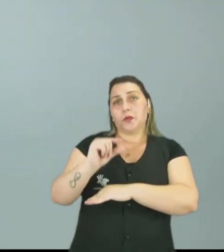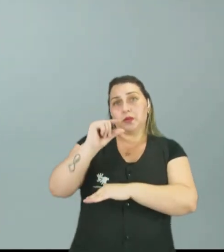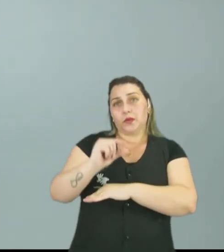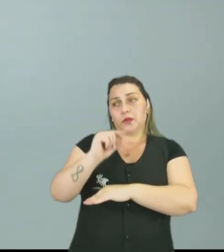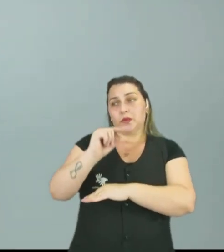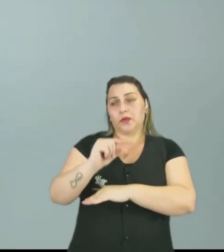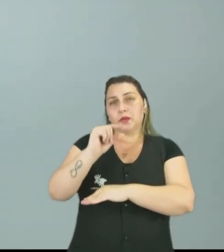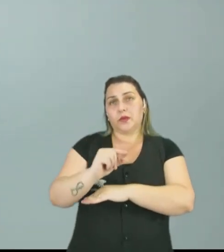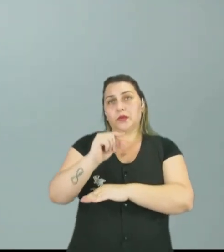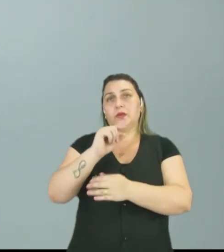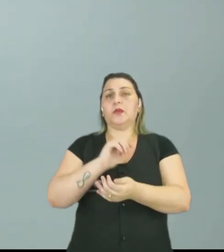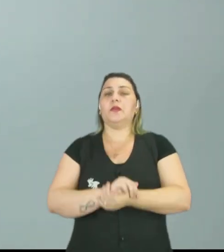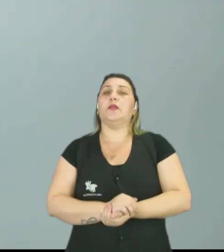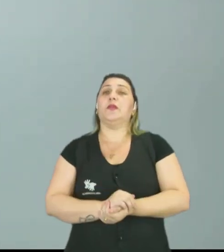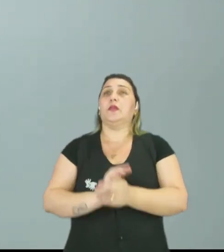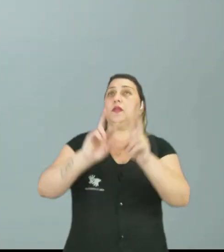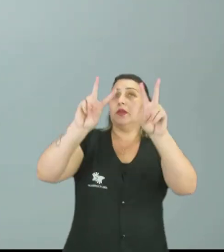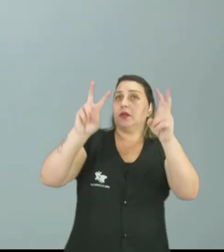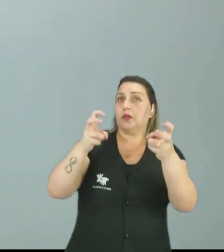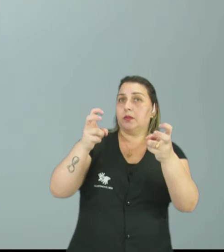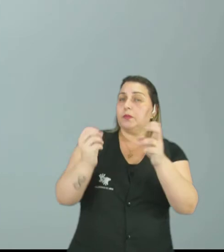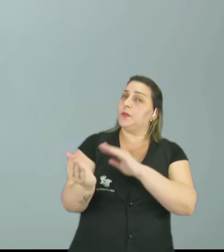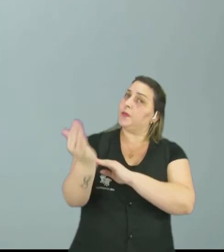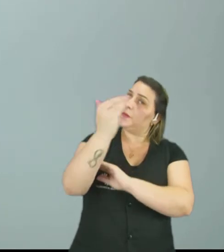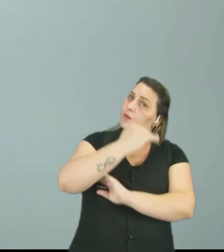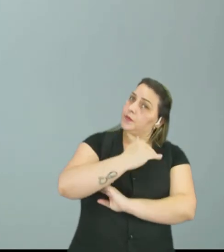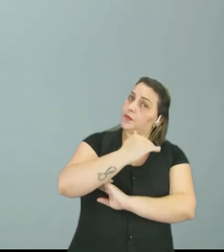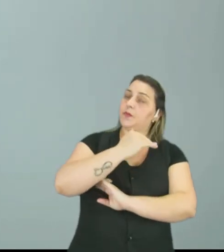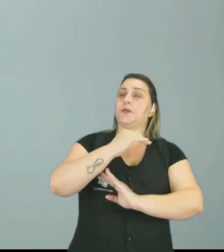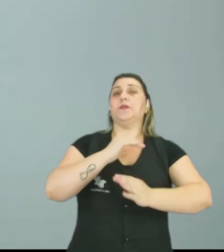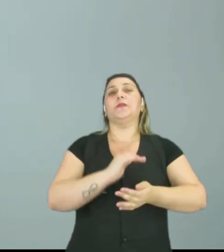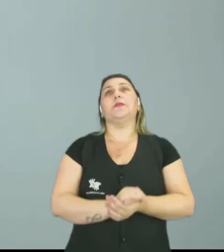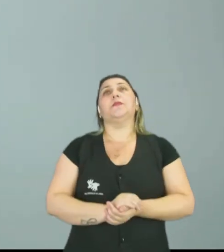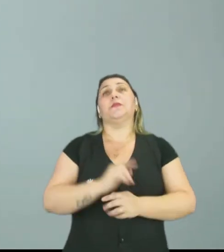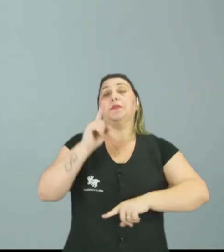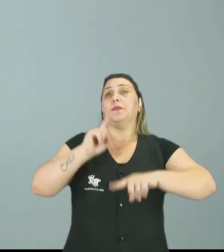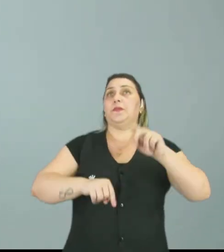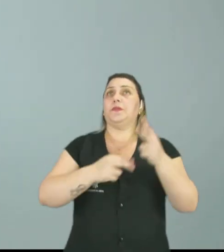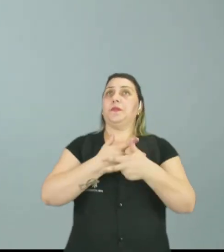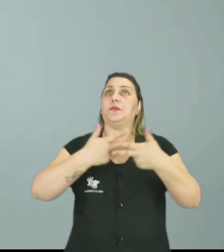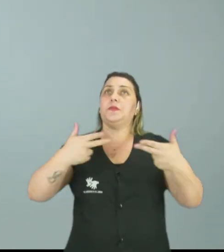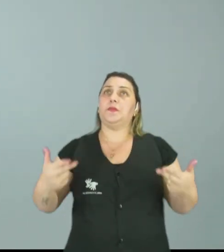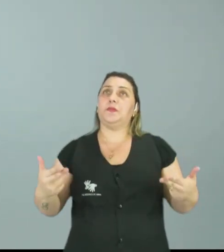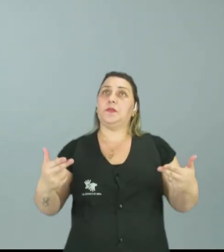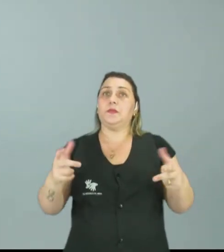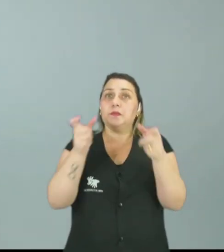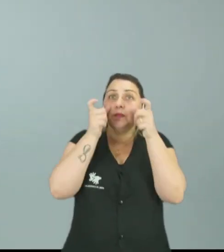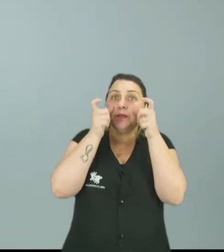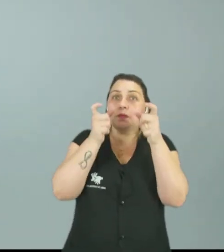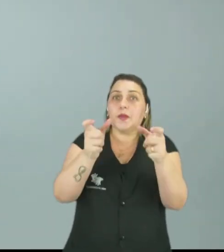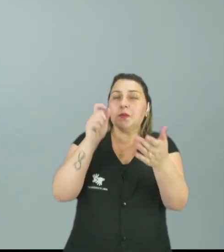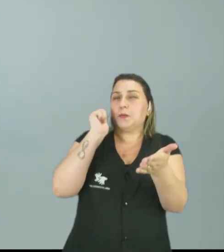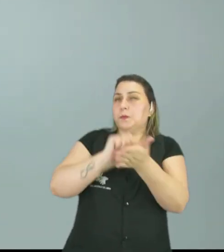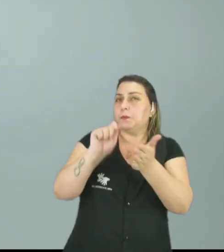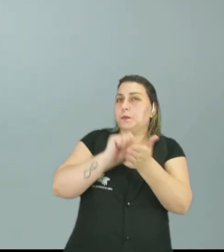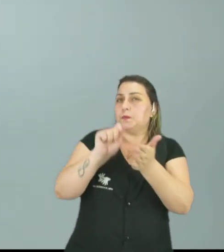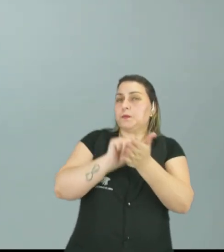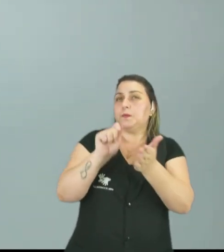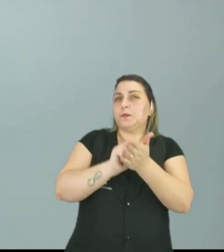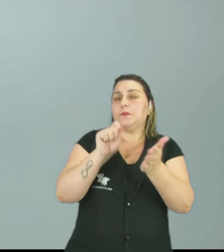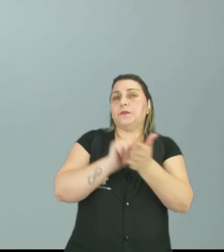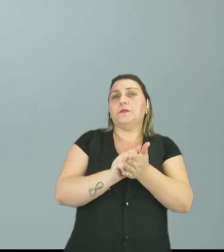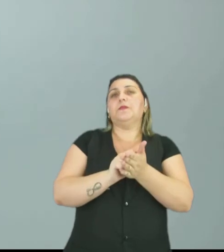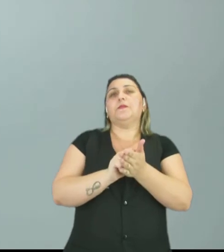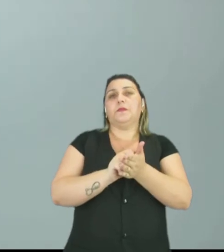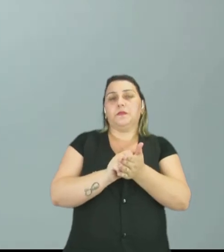acerca desse assunto. Então acompanhe comigo aí o material, né? Sempre atento, vai anotando aí